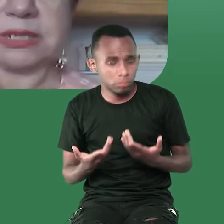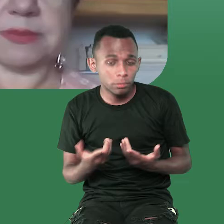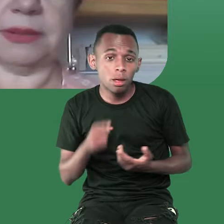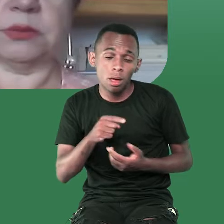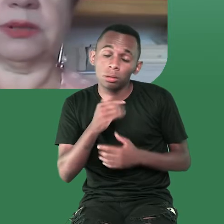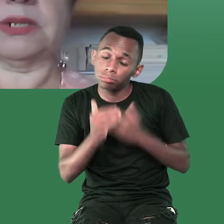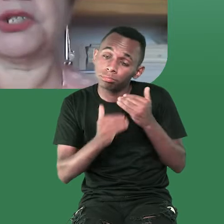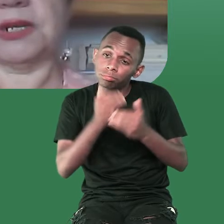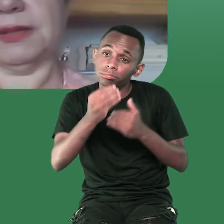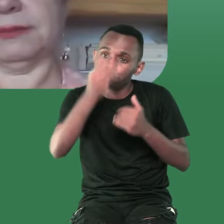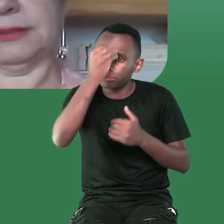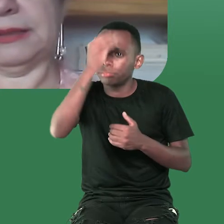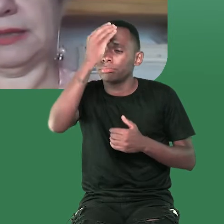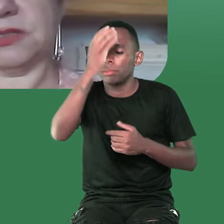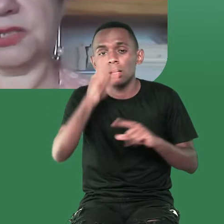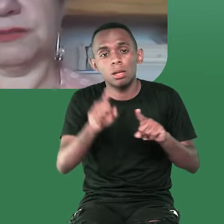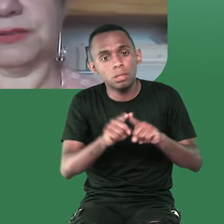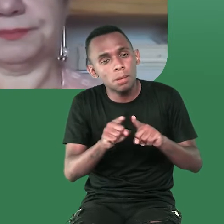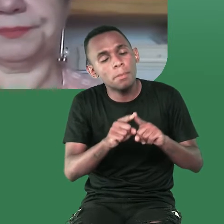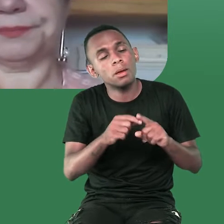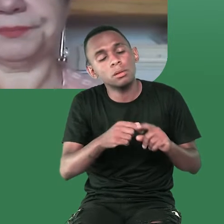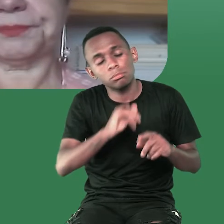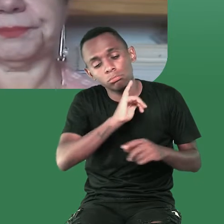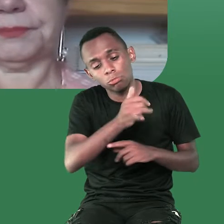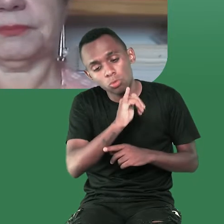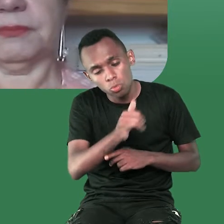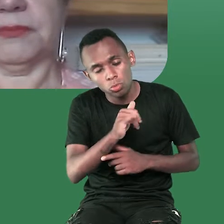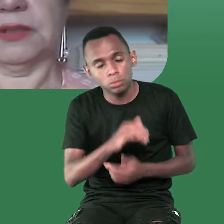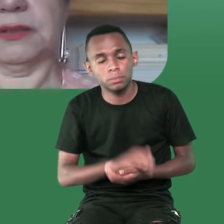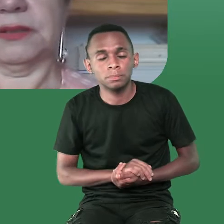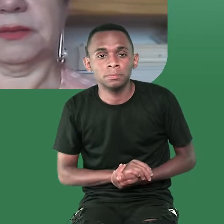um amadurecimento durante a narrativa.